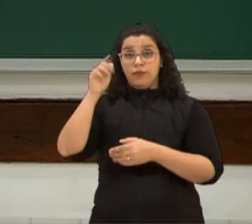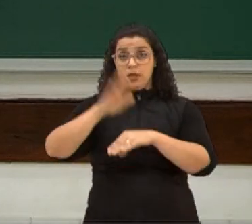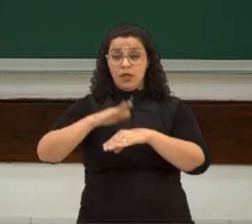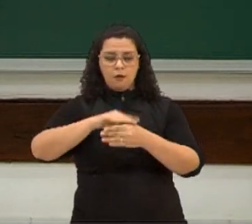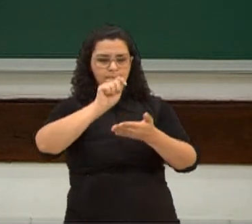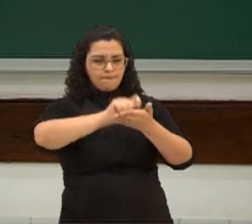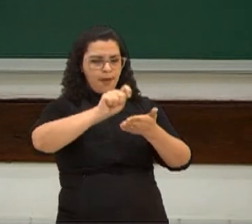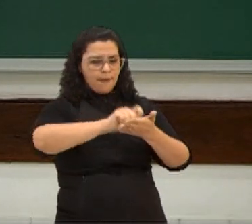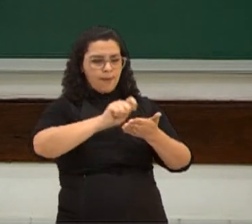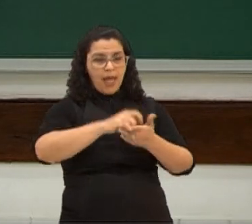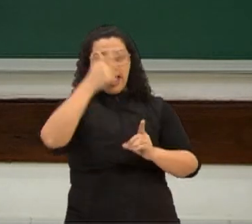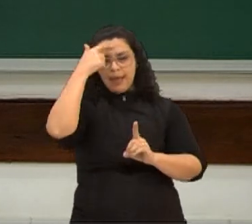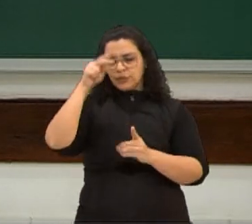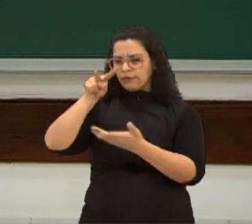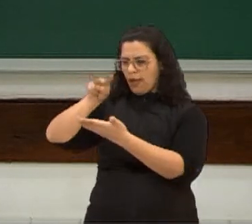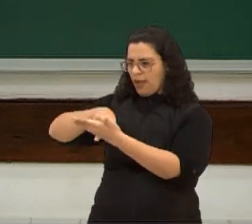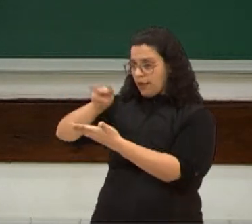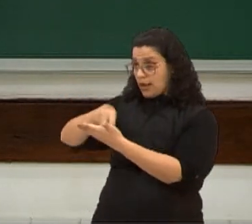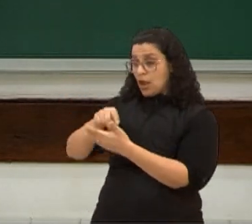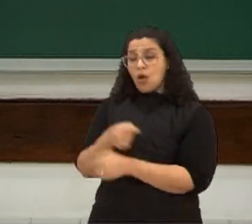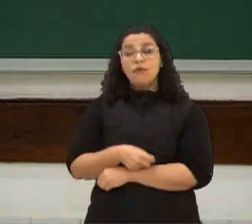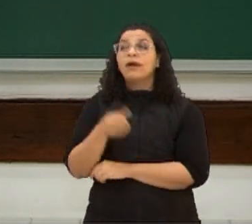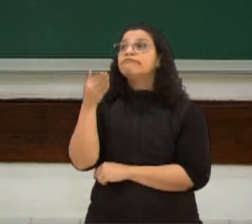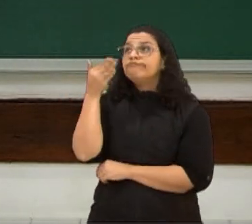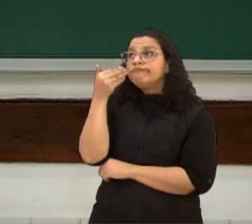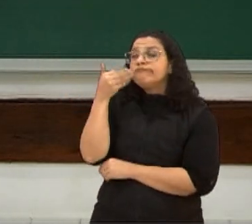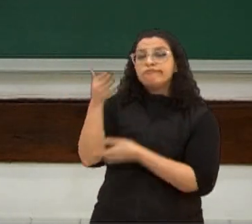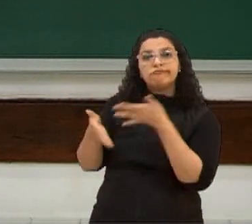aquilo que você escreveu ou ouvir aquilo que você está falando.